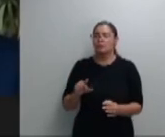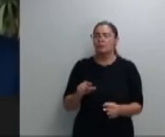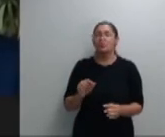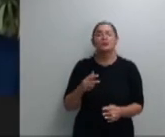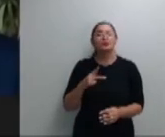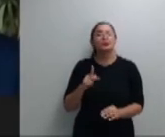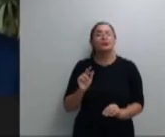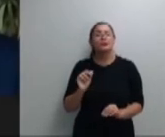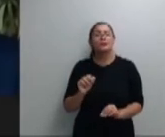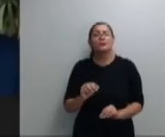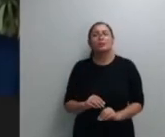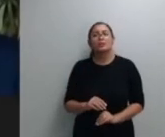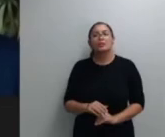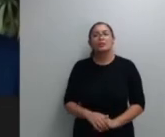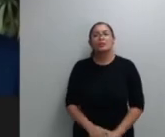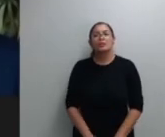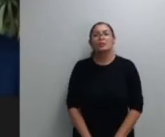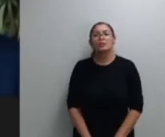ninguém